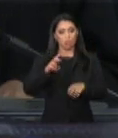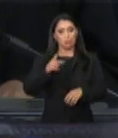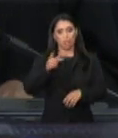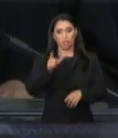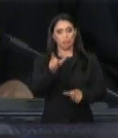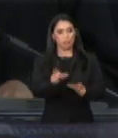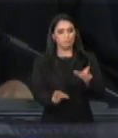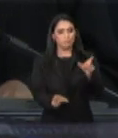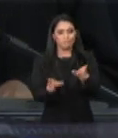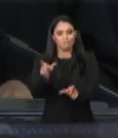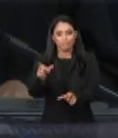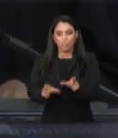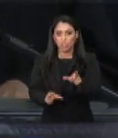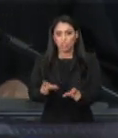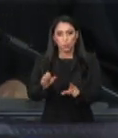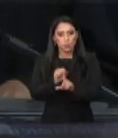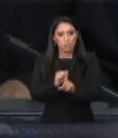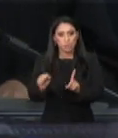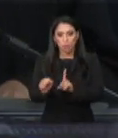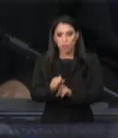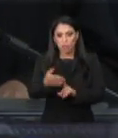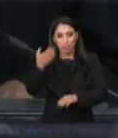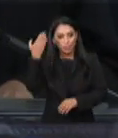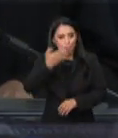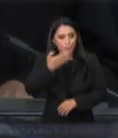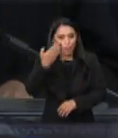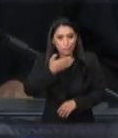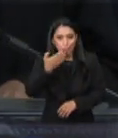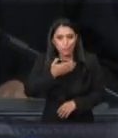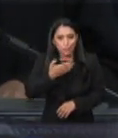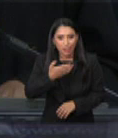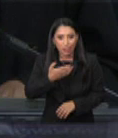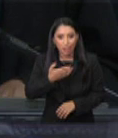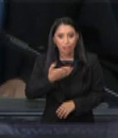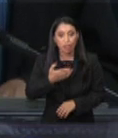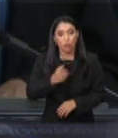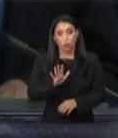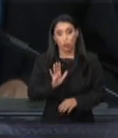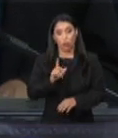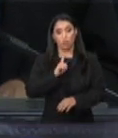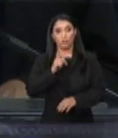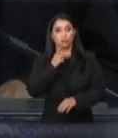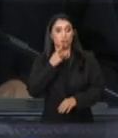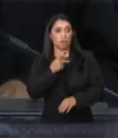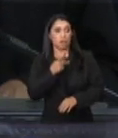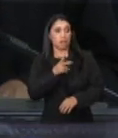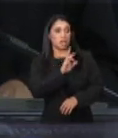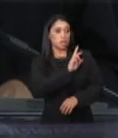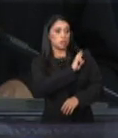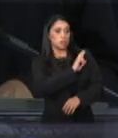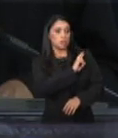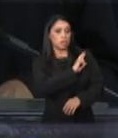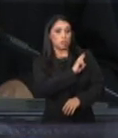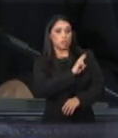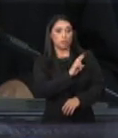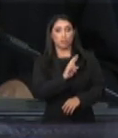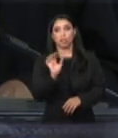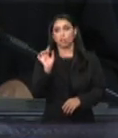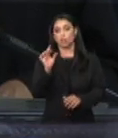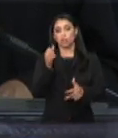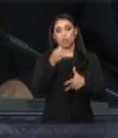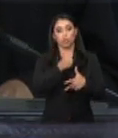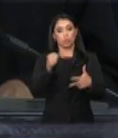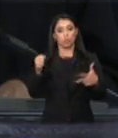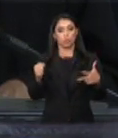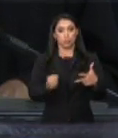aqueles que a sociedade ainda não vê e não os enxerga ou diz que é responsabilidade é somente do poder público